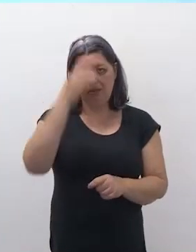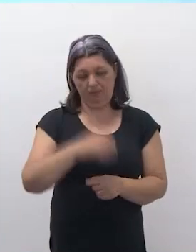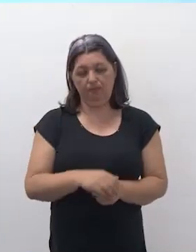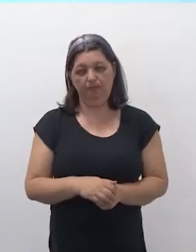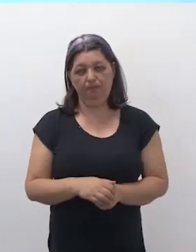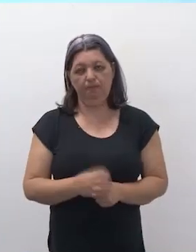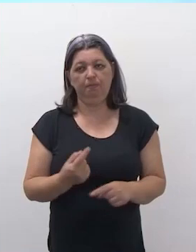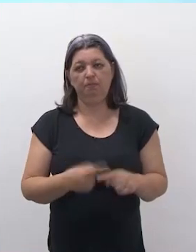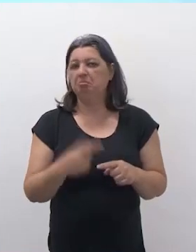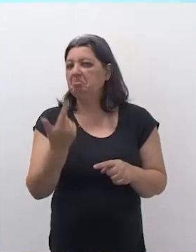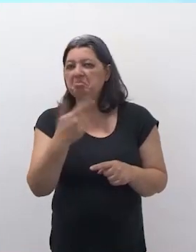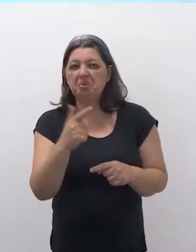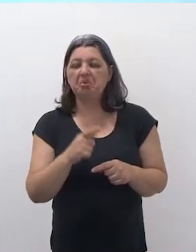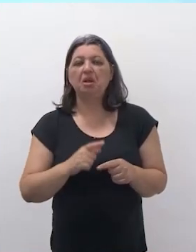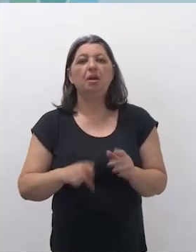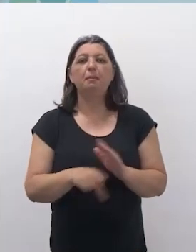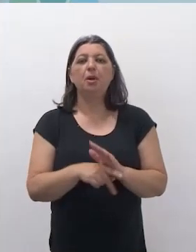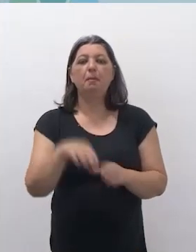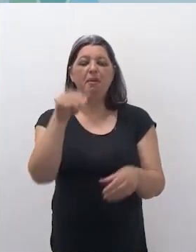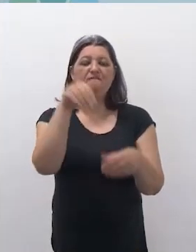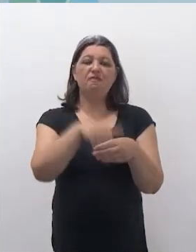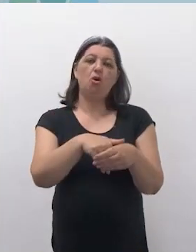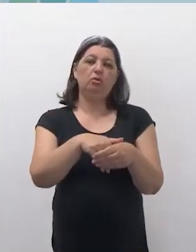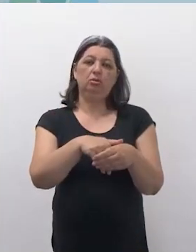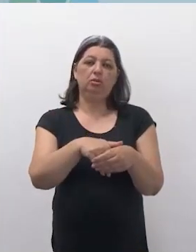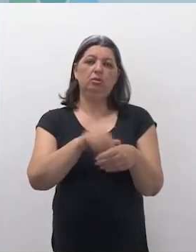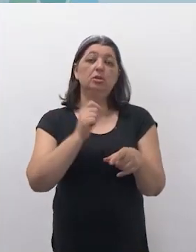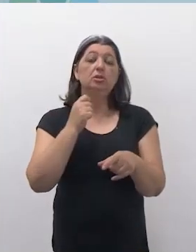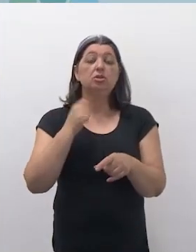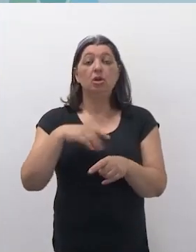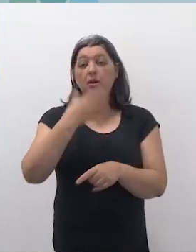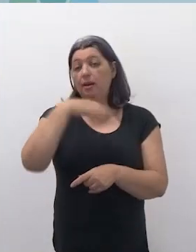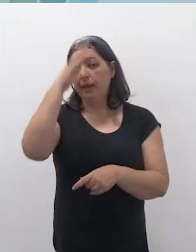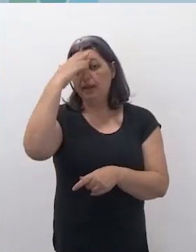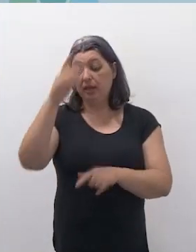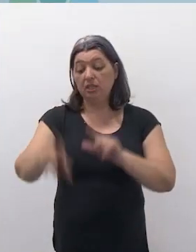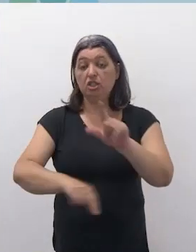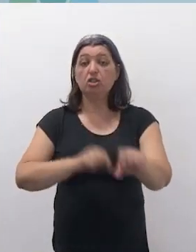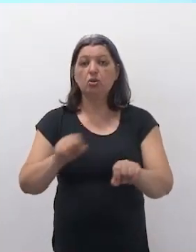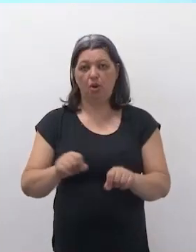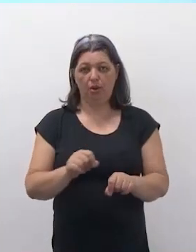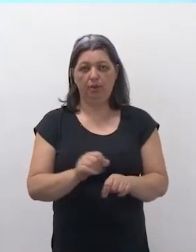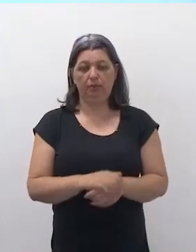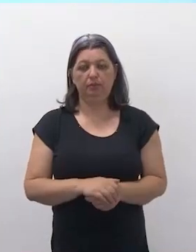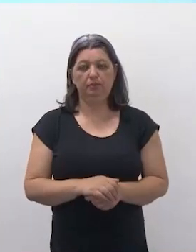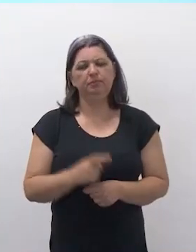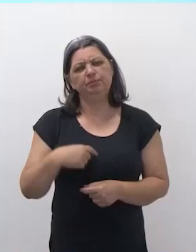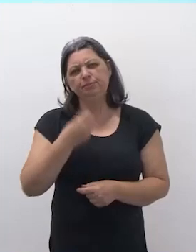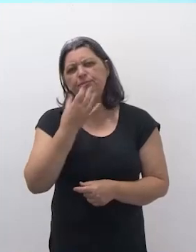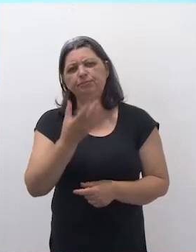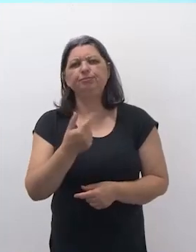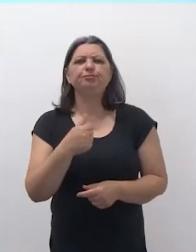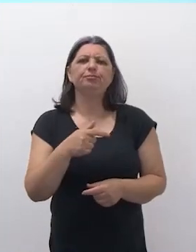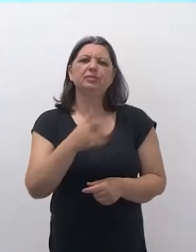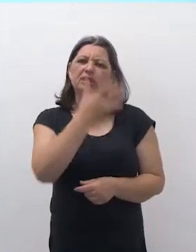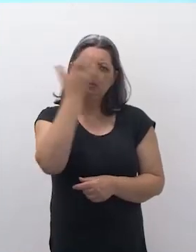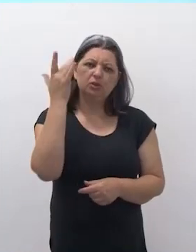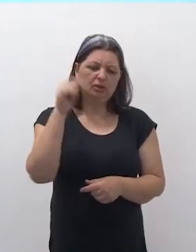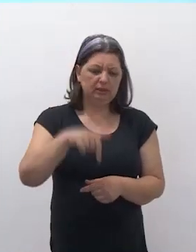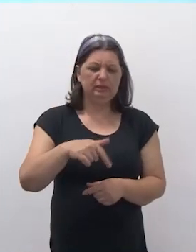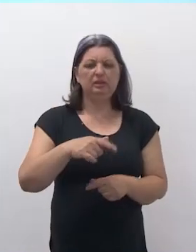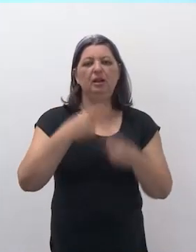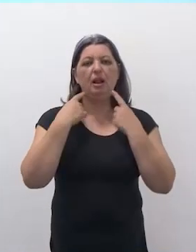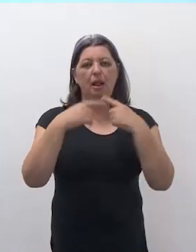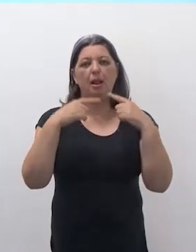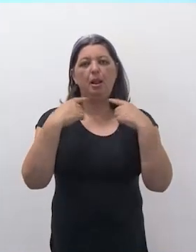não tem eleição, ele escolhe quem está junto dele e tal. Vai começar como? Bom, o pessoal está aqui, está reclamando, né?